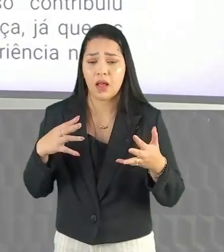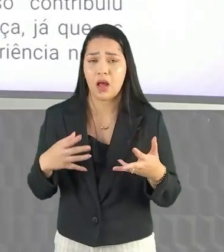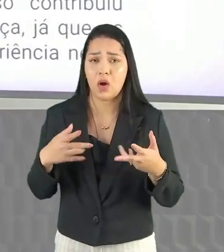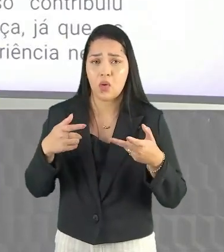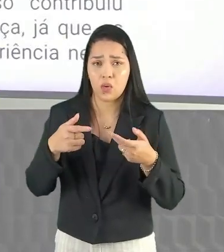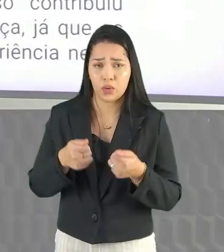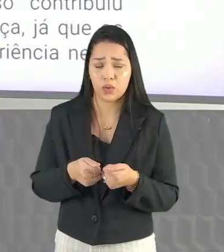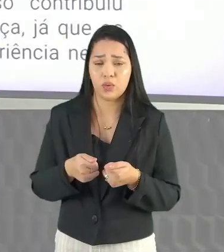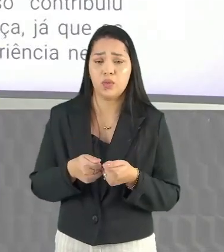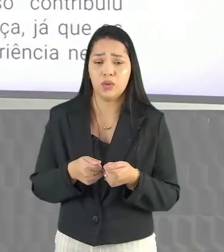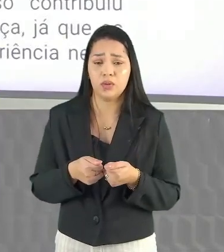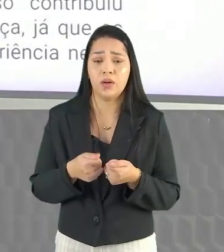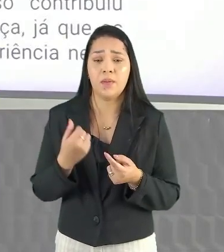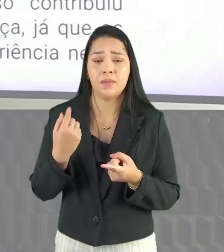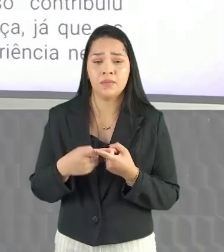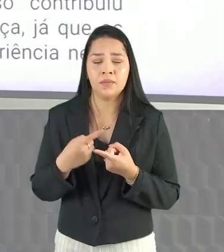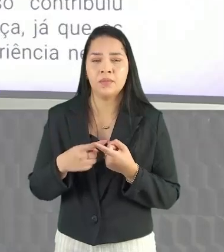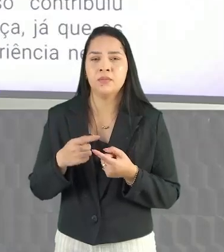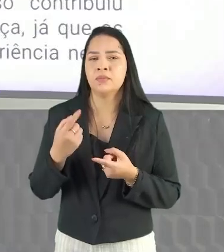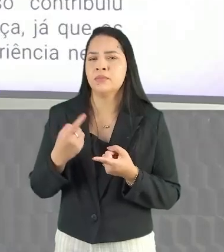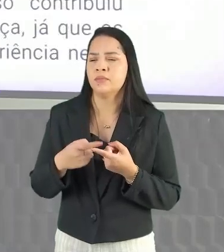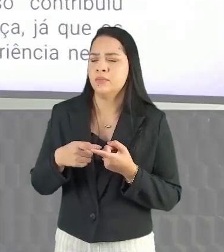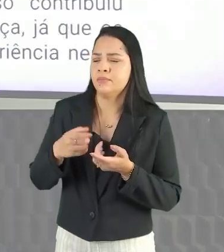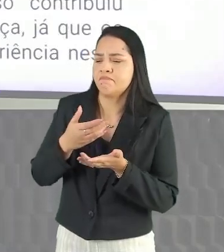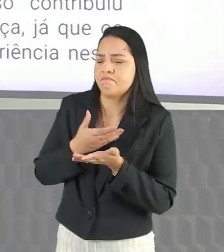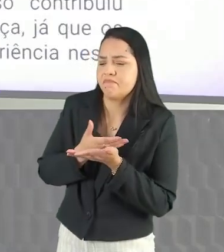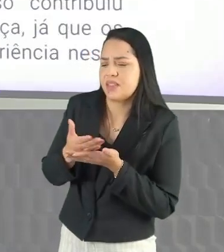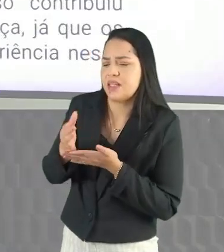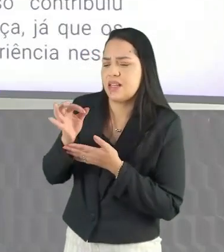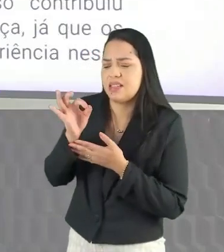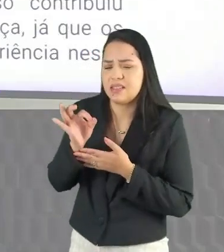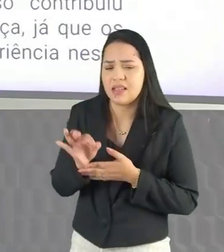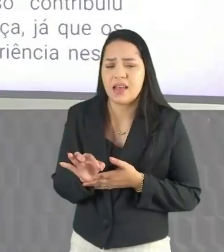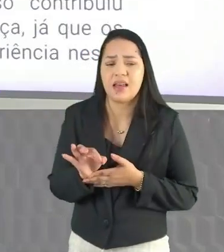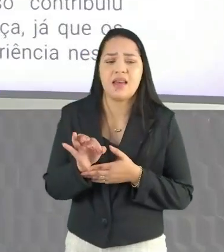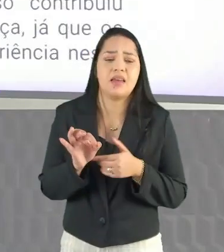a alternativa, né? Porque a alternativa começa a falar de